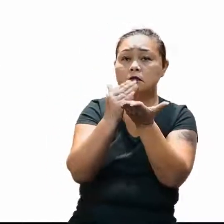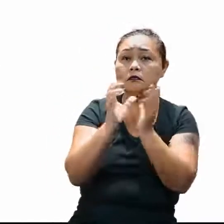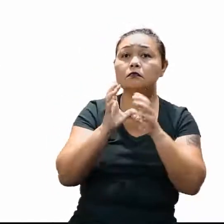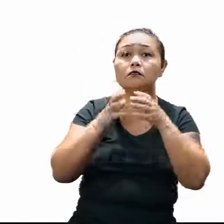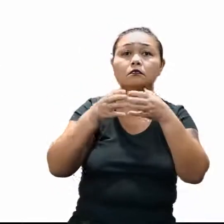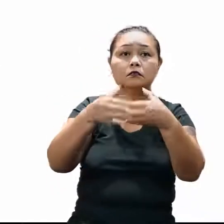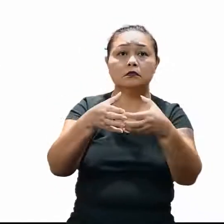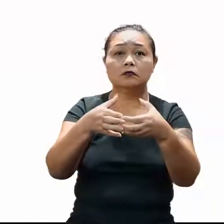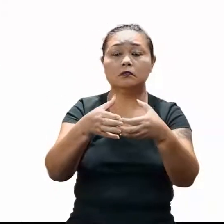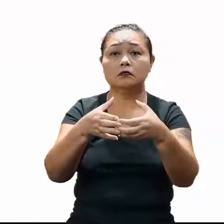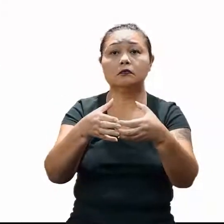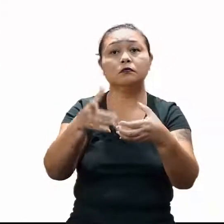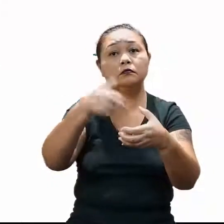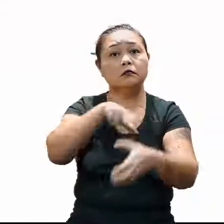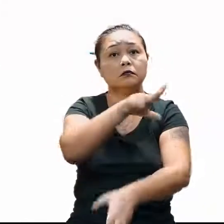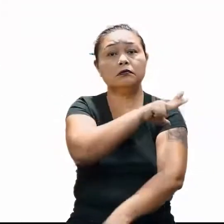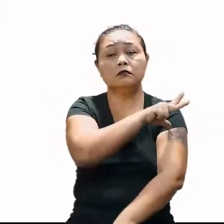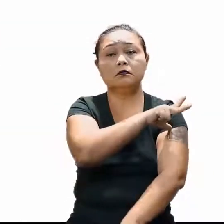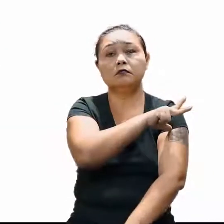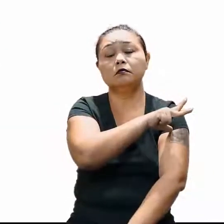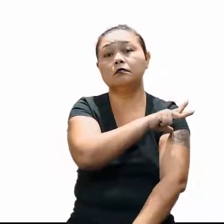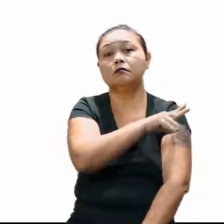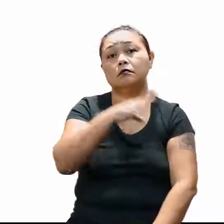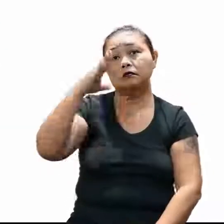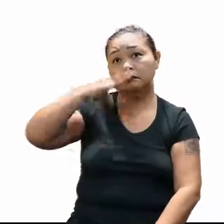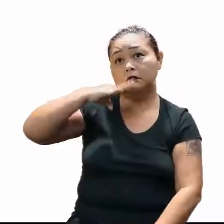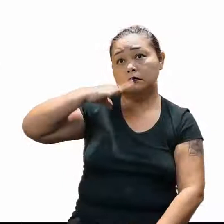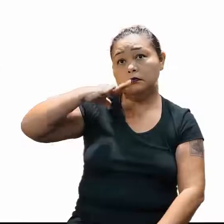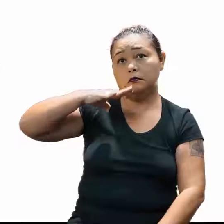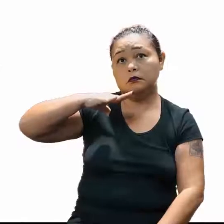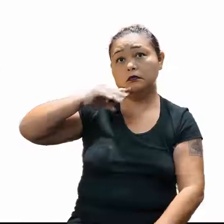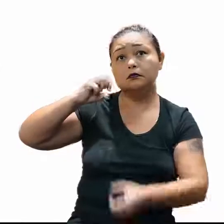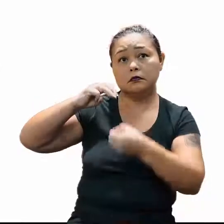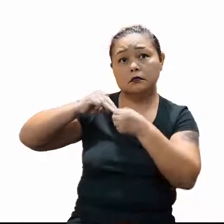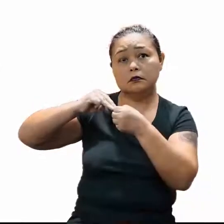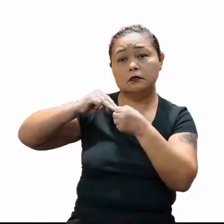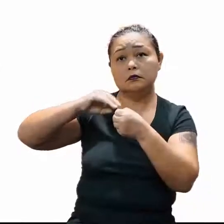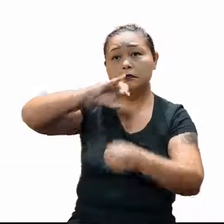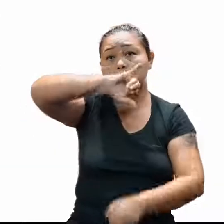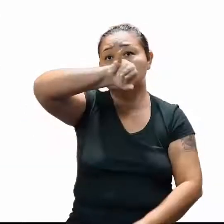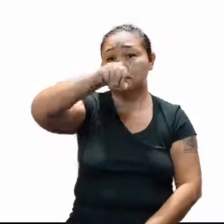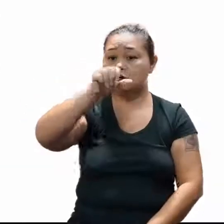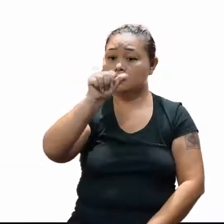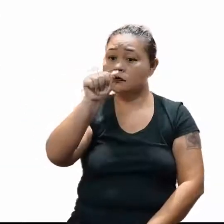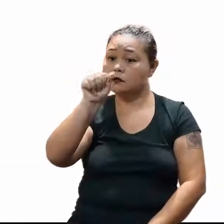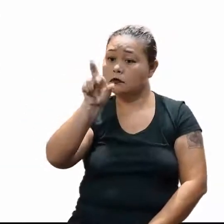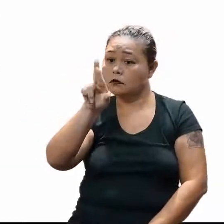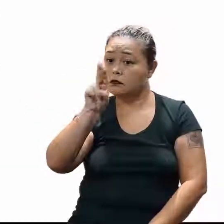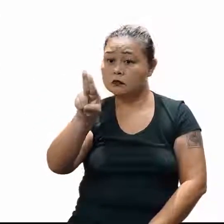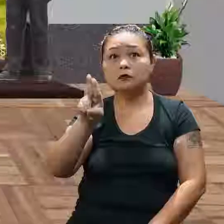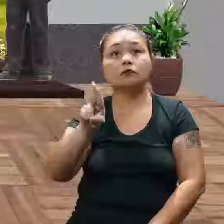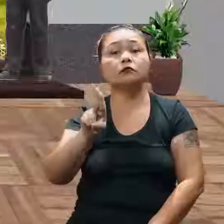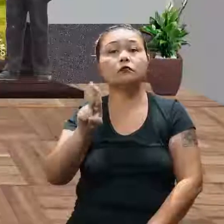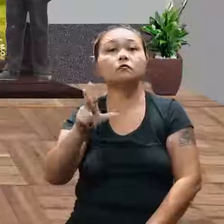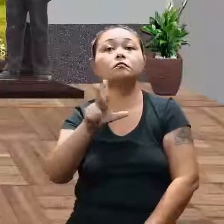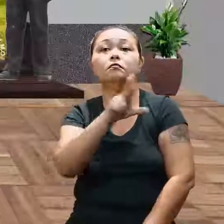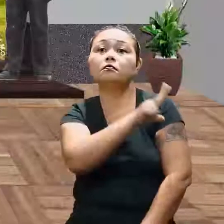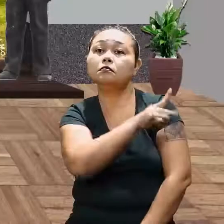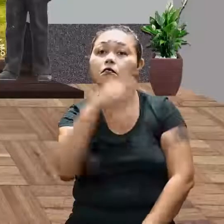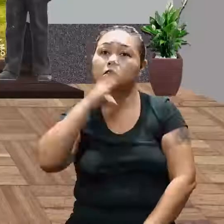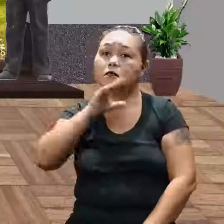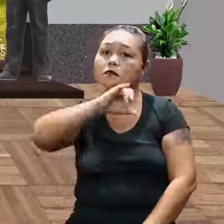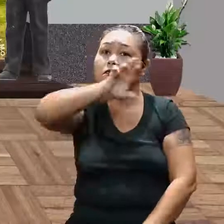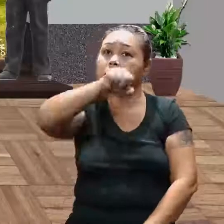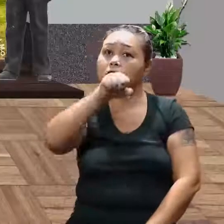Comissão Rondon, que foi Vilhena, Pimenta Bueno e Jaru. Vilhena, Pimenta Bueno e